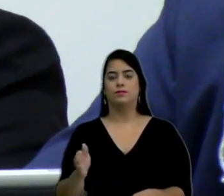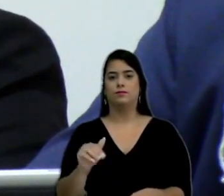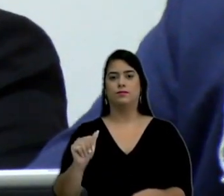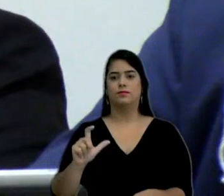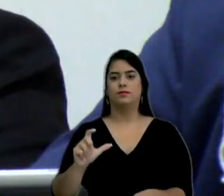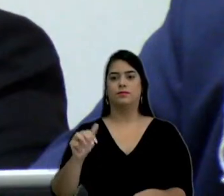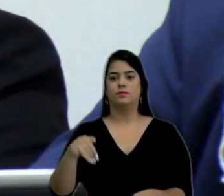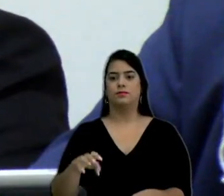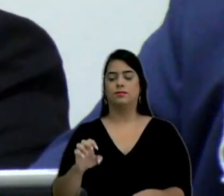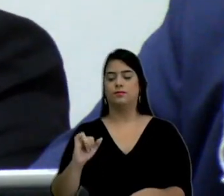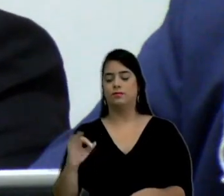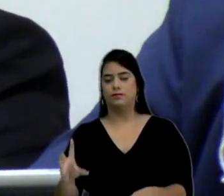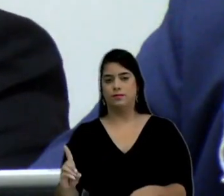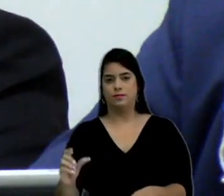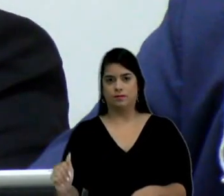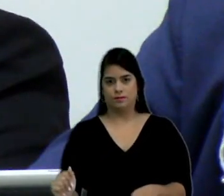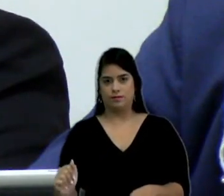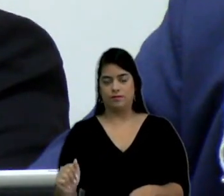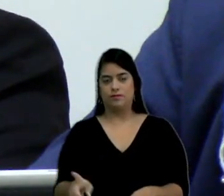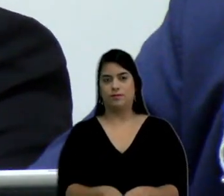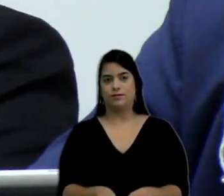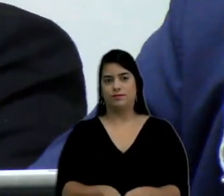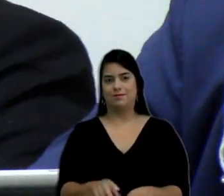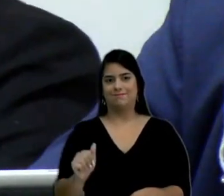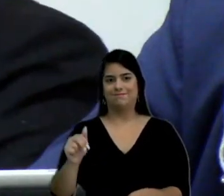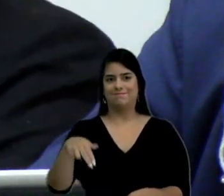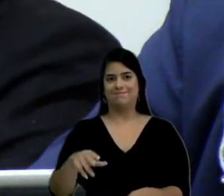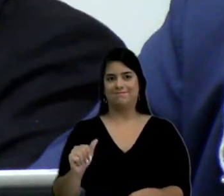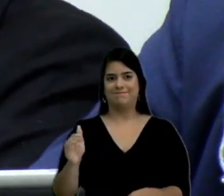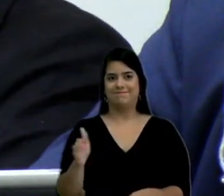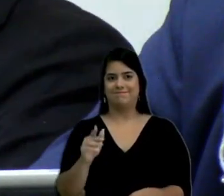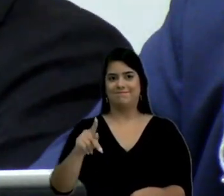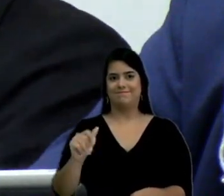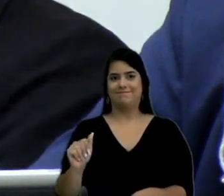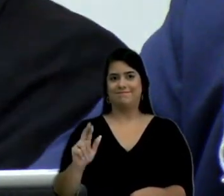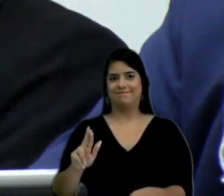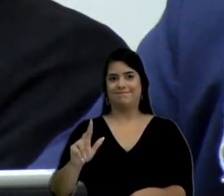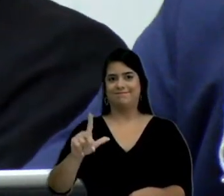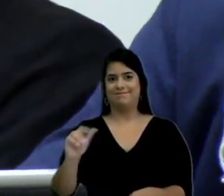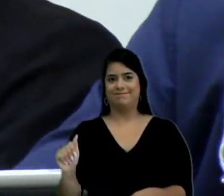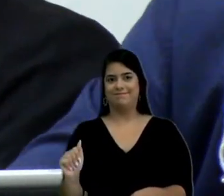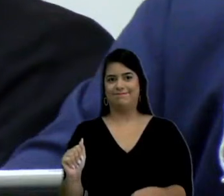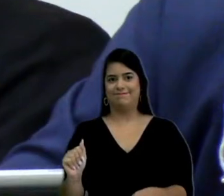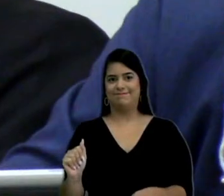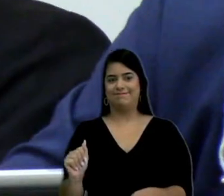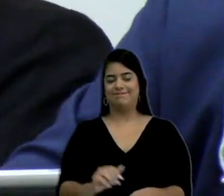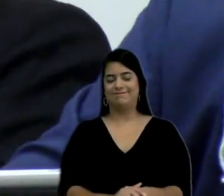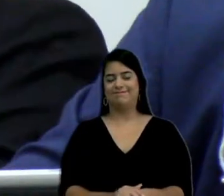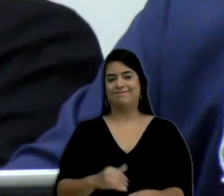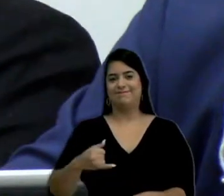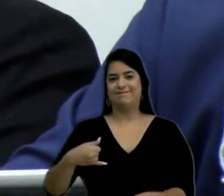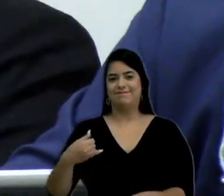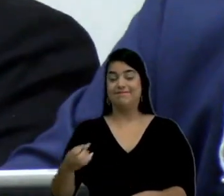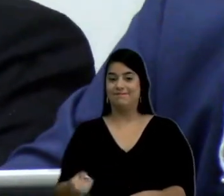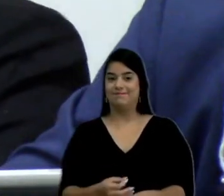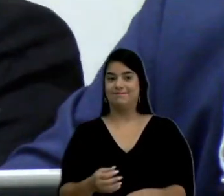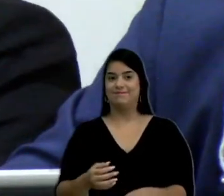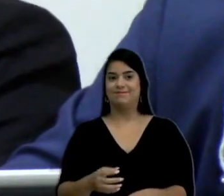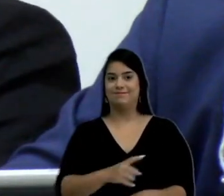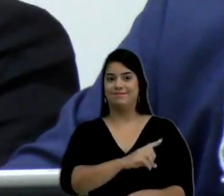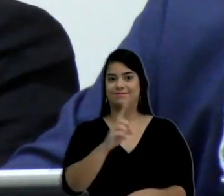Emily Modas a Ana Paula e fazendo aniversário nos próximos